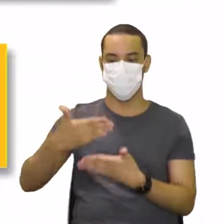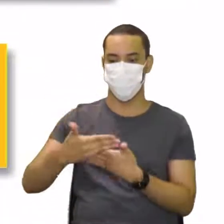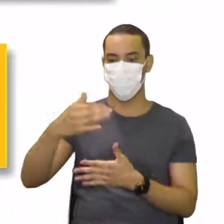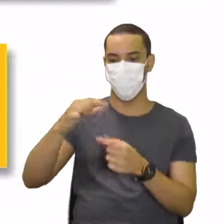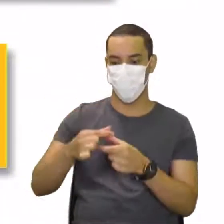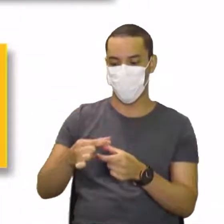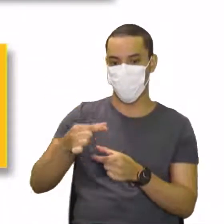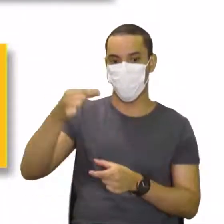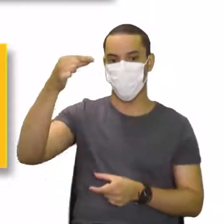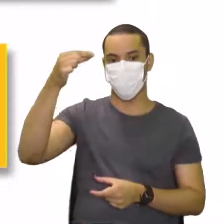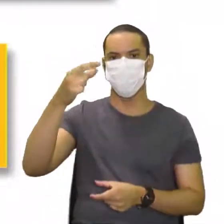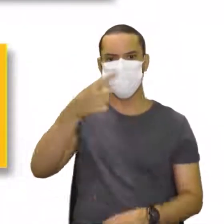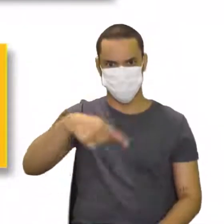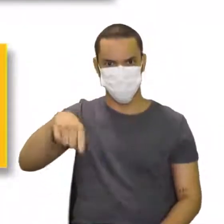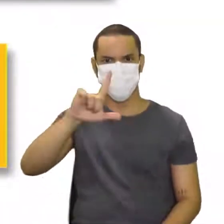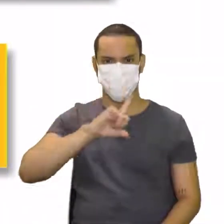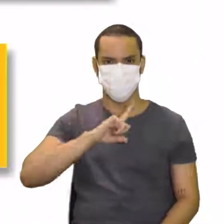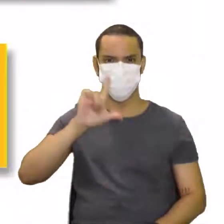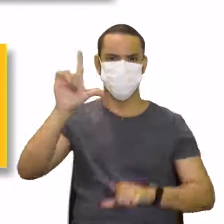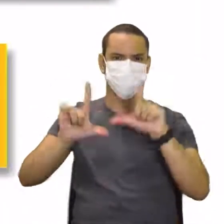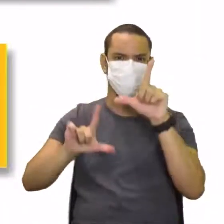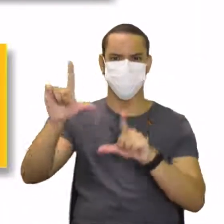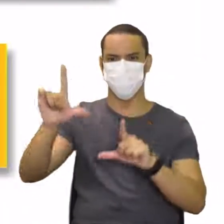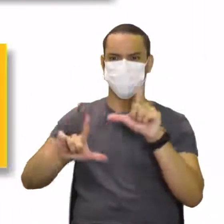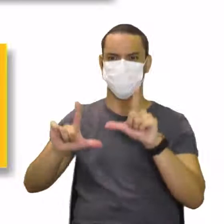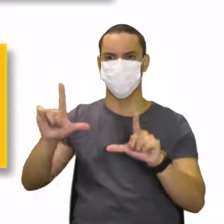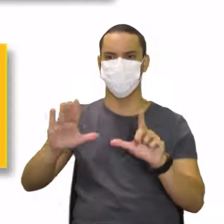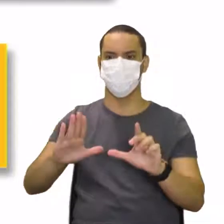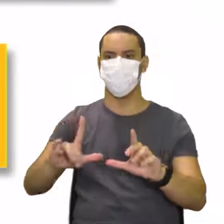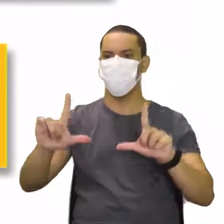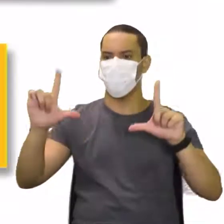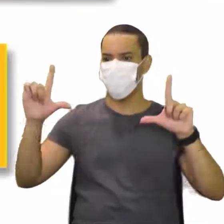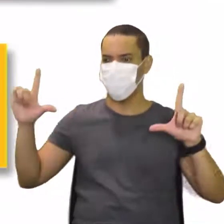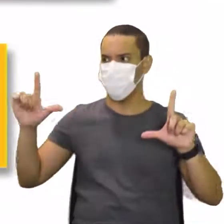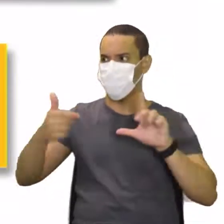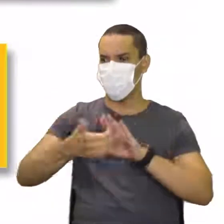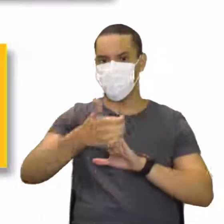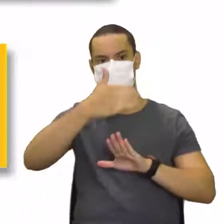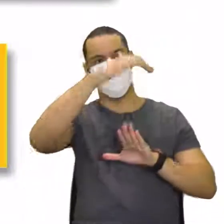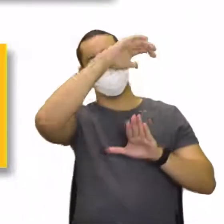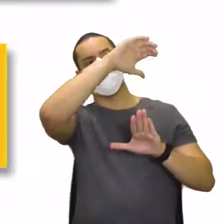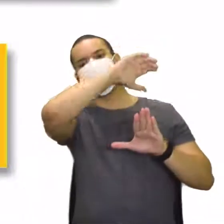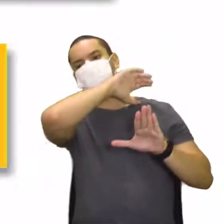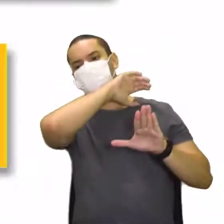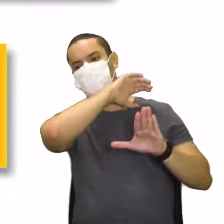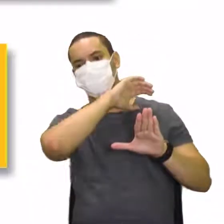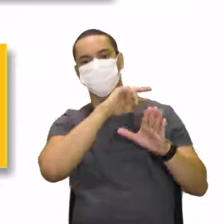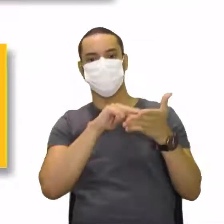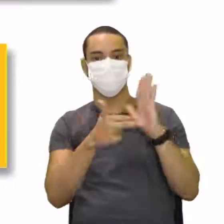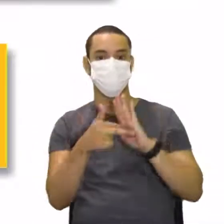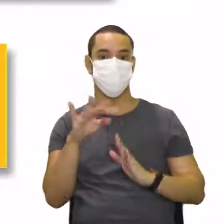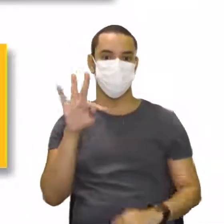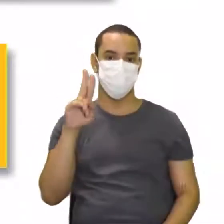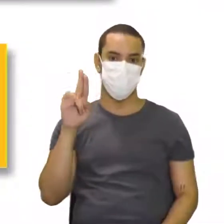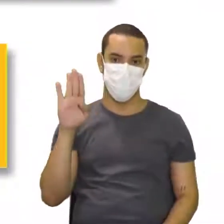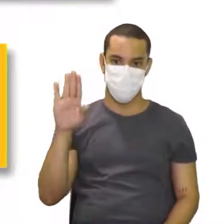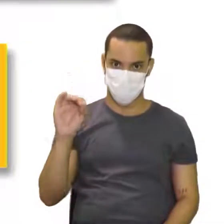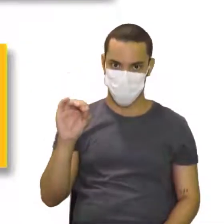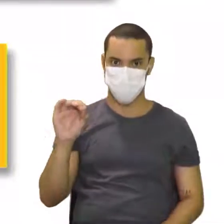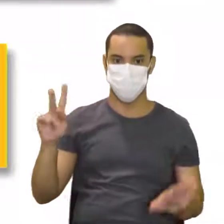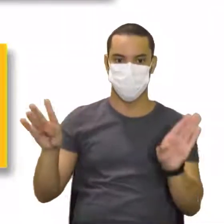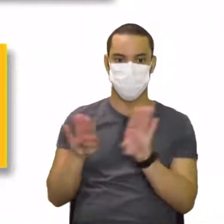em casa aquela televisão grande, né, que ela tinha um comprimento enorme, ali era o tubo, tá, pessoal,